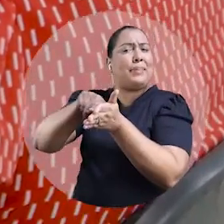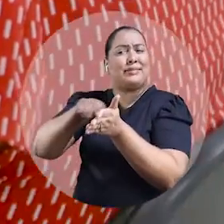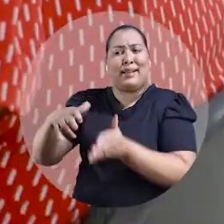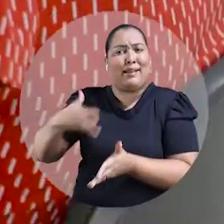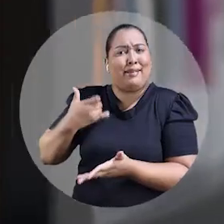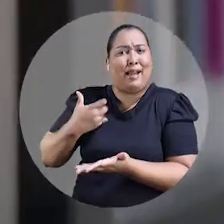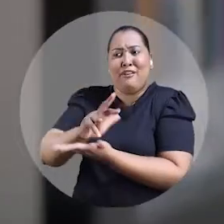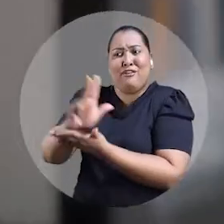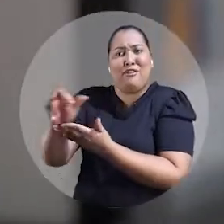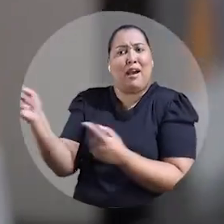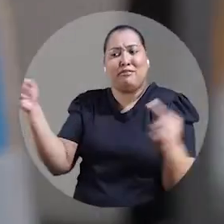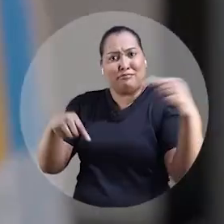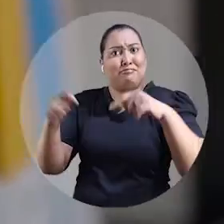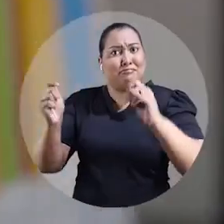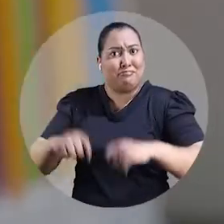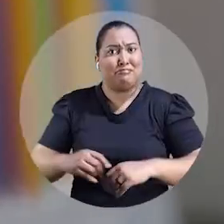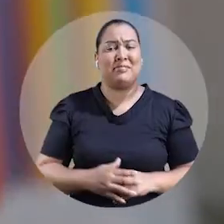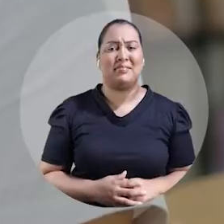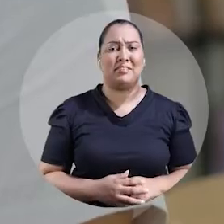pesquisas.